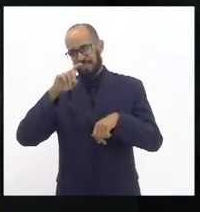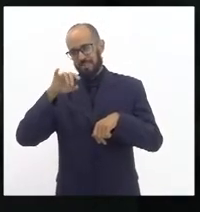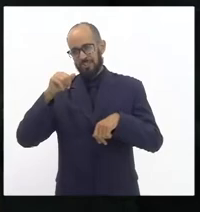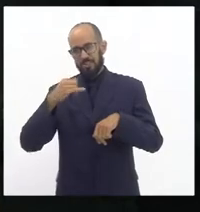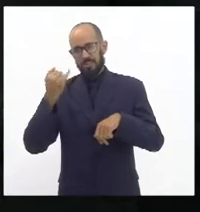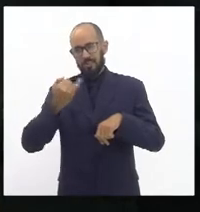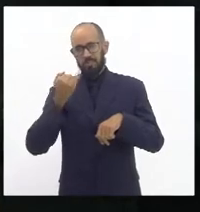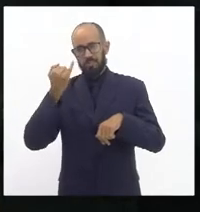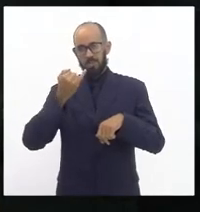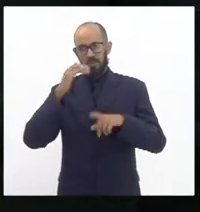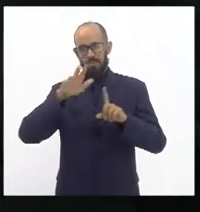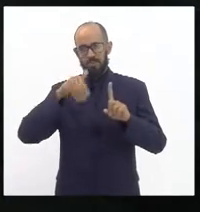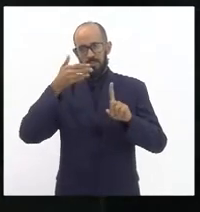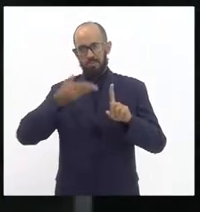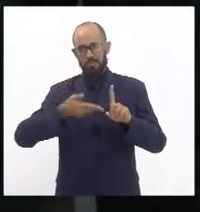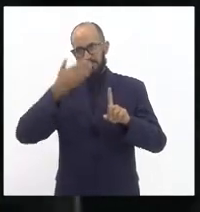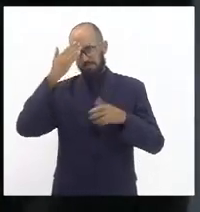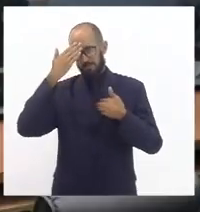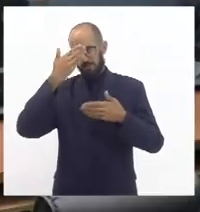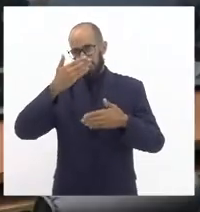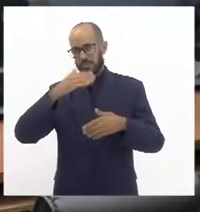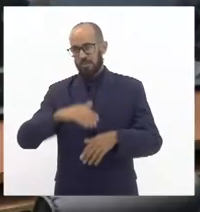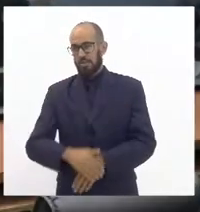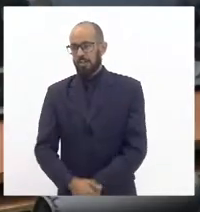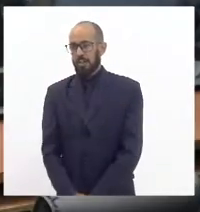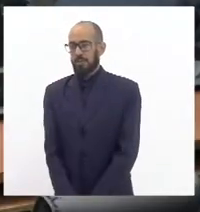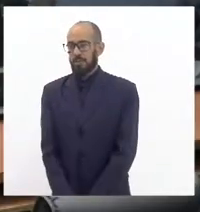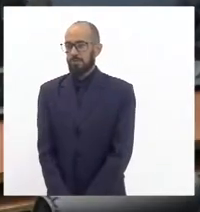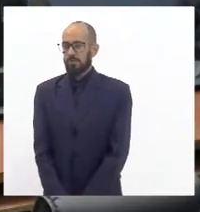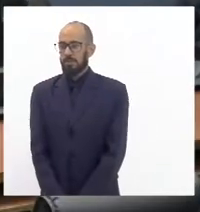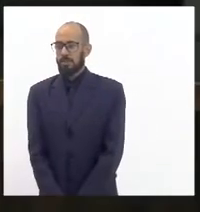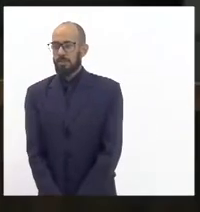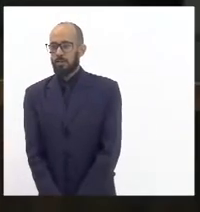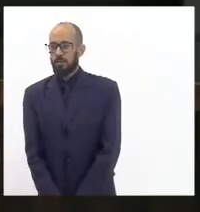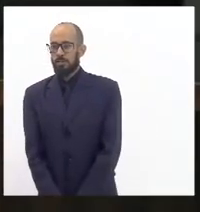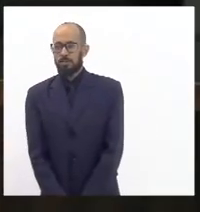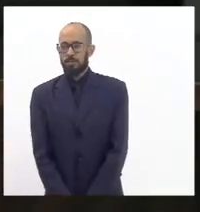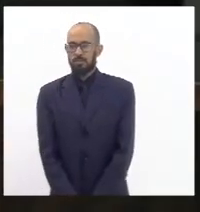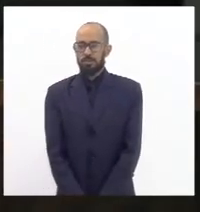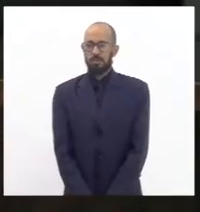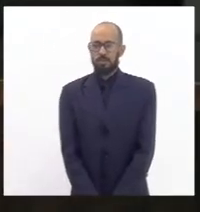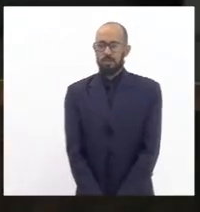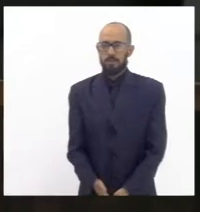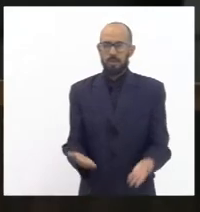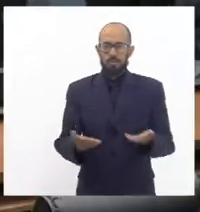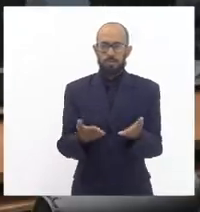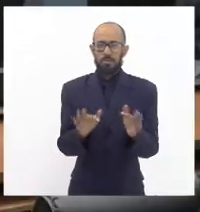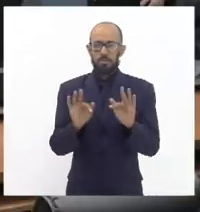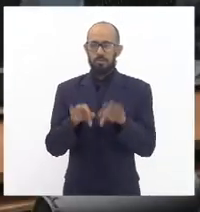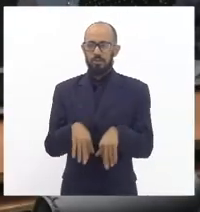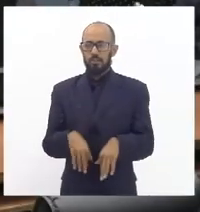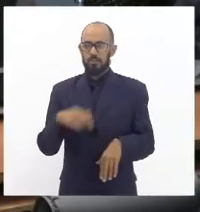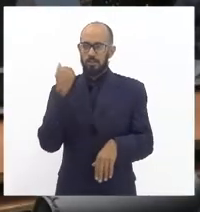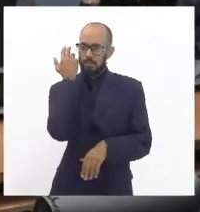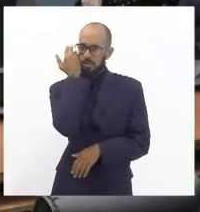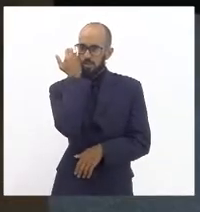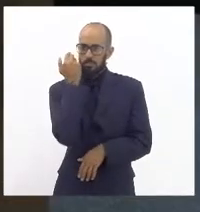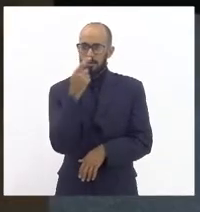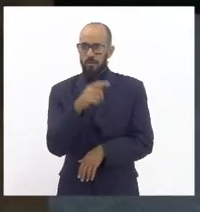vida é importante homenagem Muito obrigado o resultado enfermeira e para encerrar Deputado Aliomar